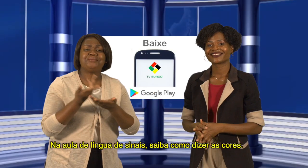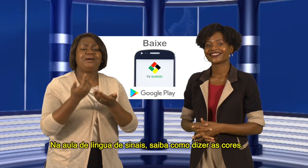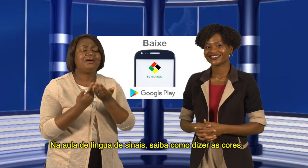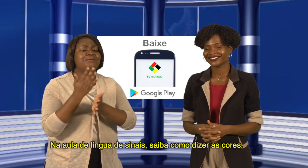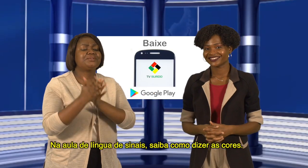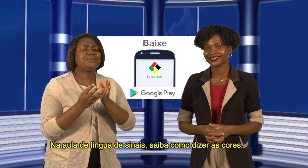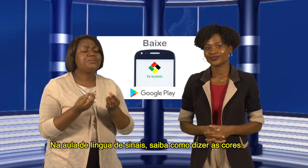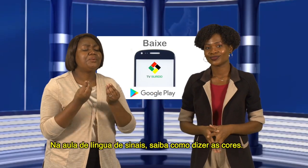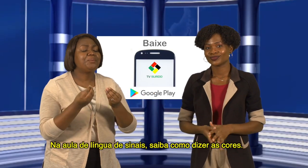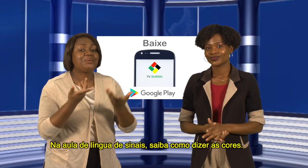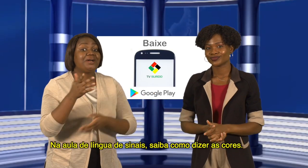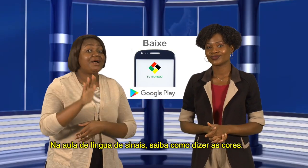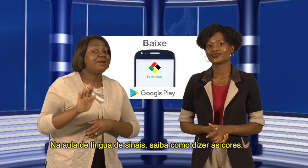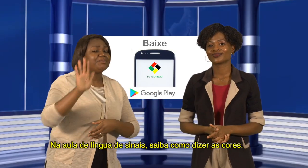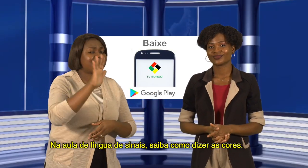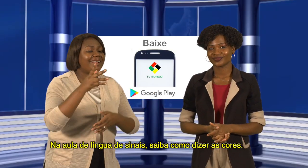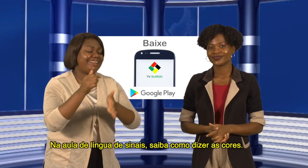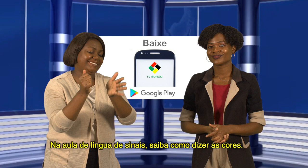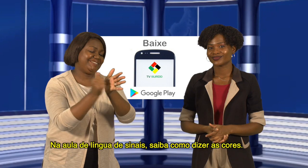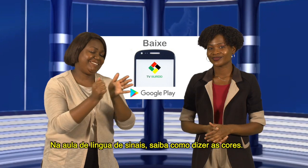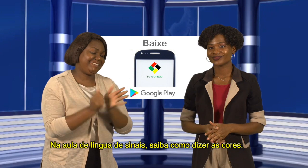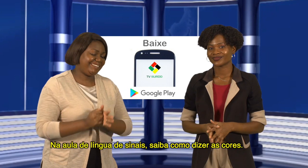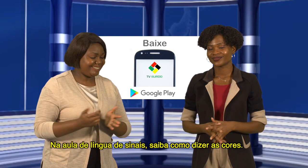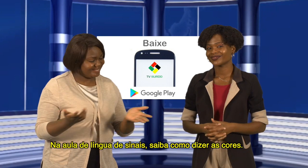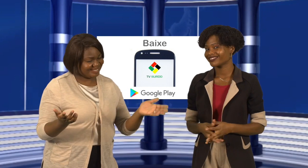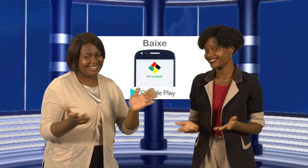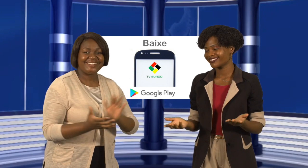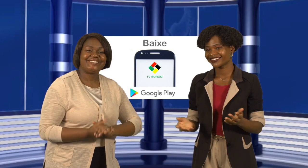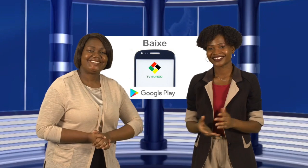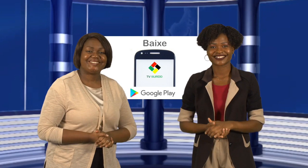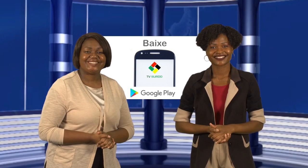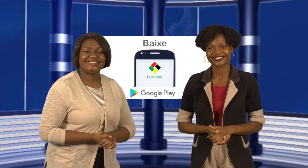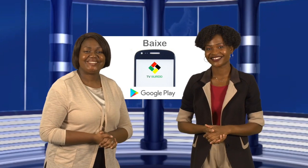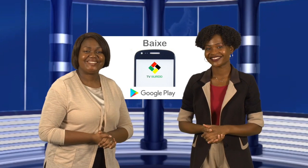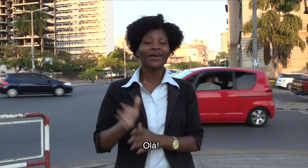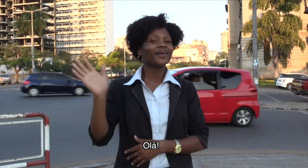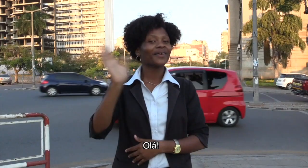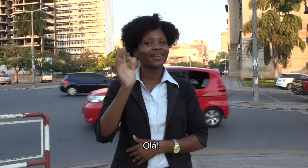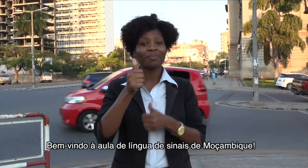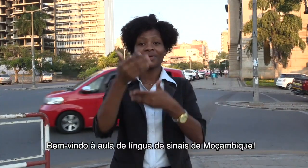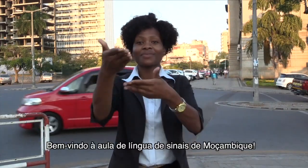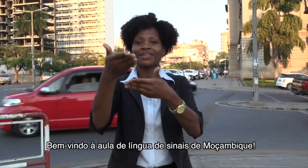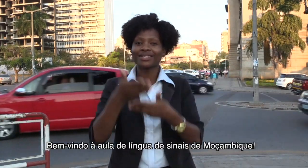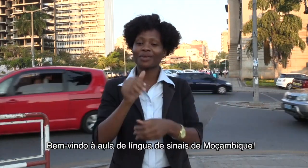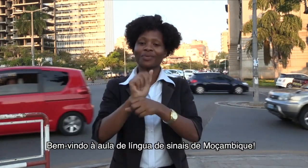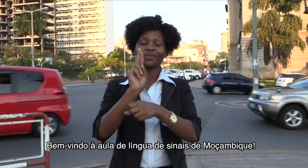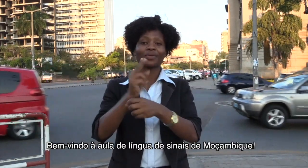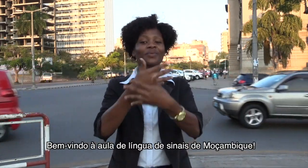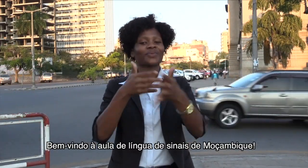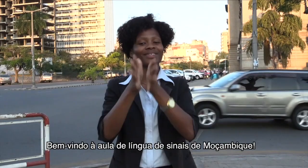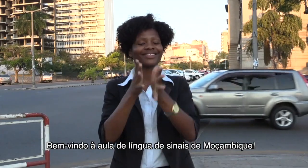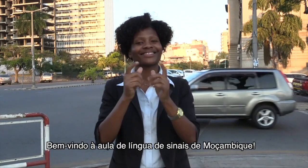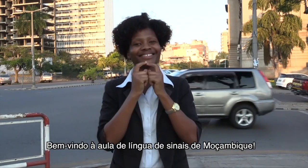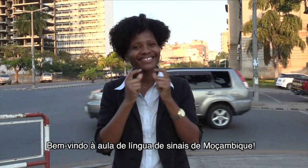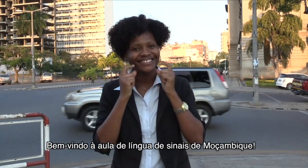Na aula de língua de sinais, saiba como dizer as cores. Olá! Bem-vindo à aula de